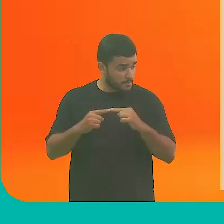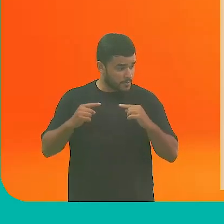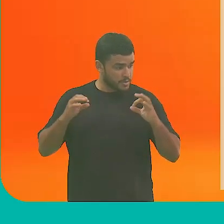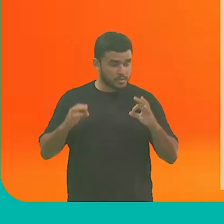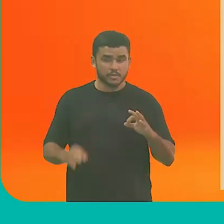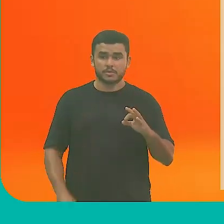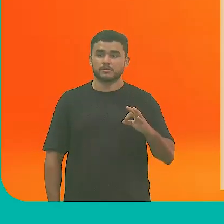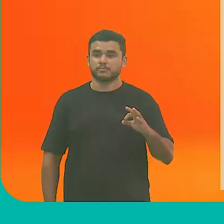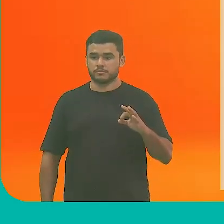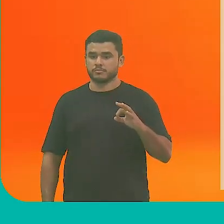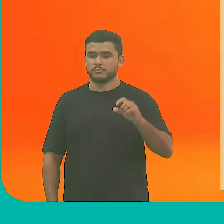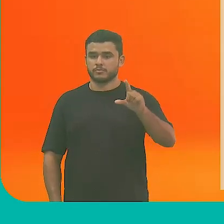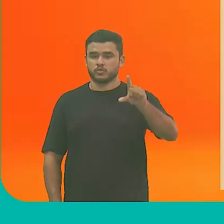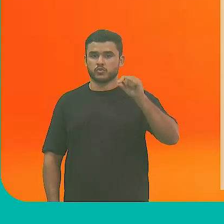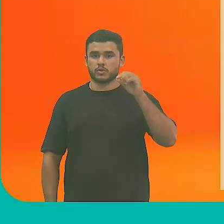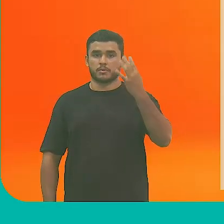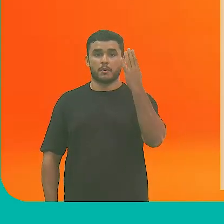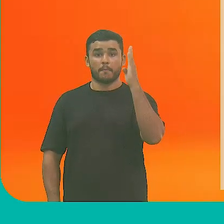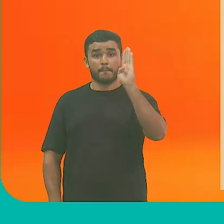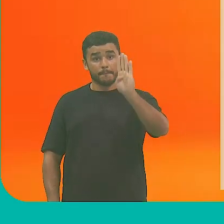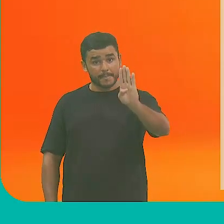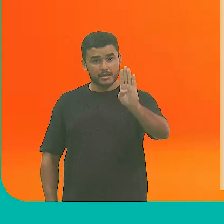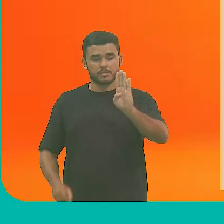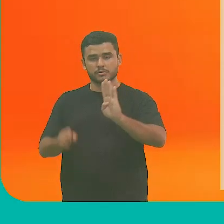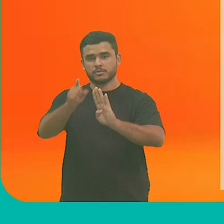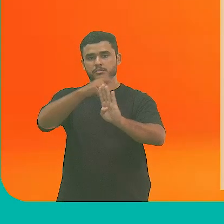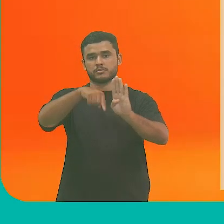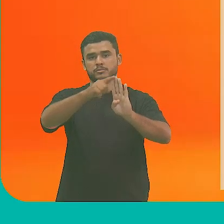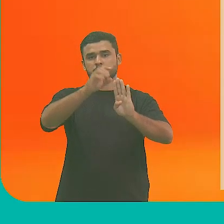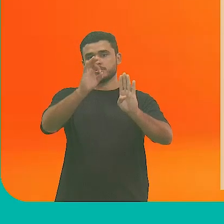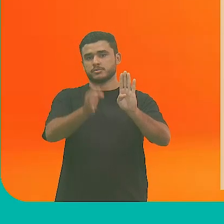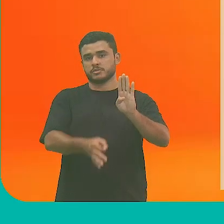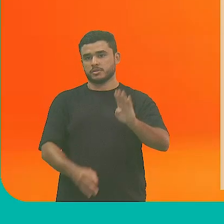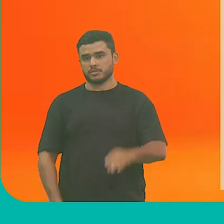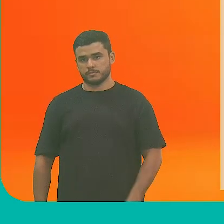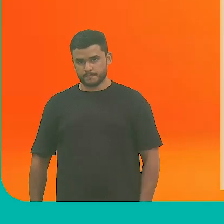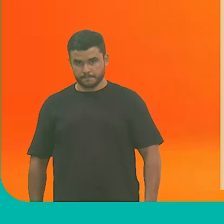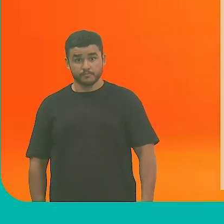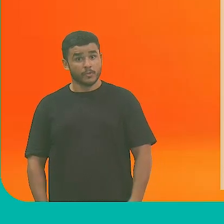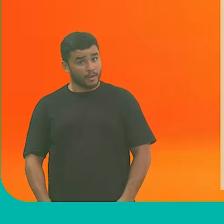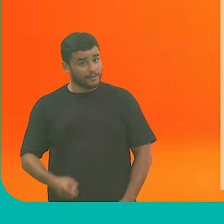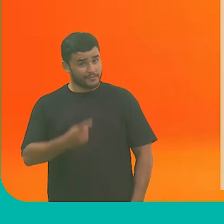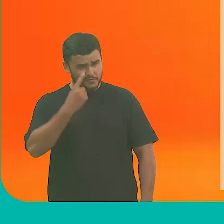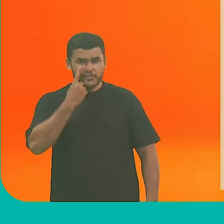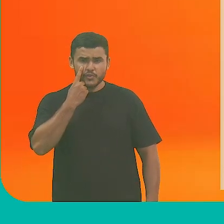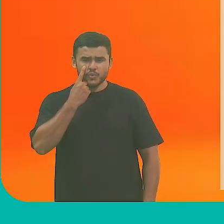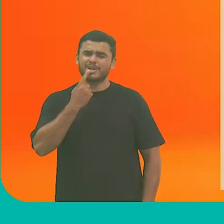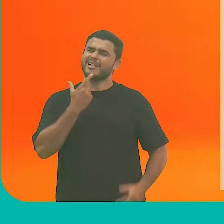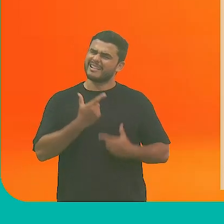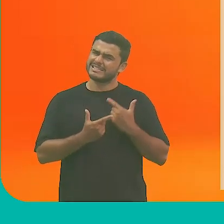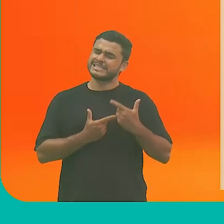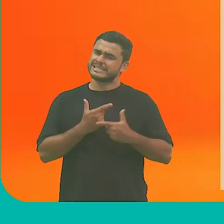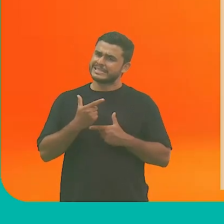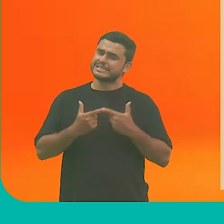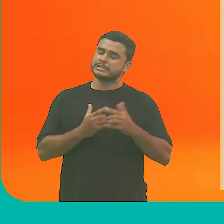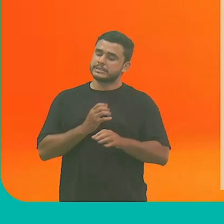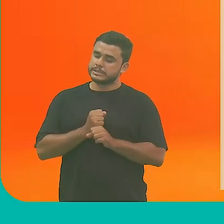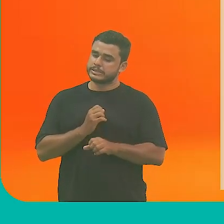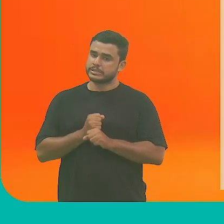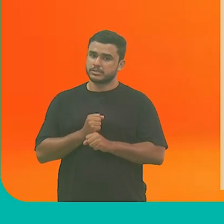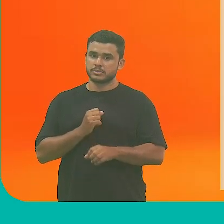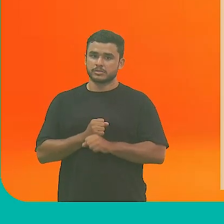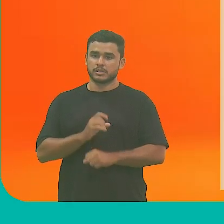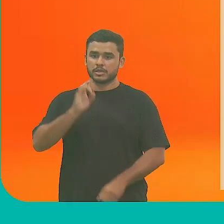item B. Então percebam, gente, que essa questão nós temos que ir hora